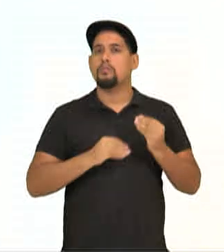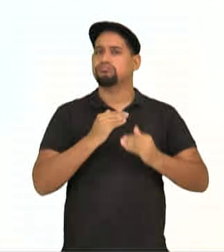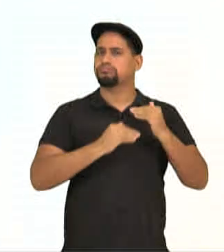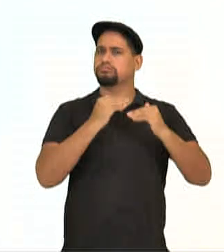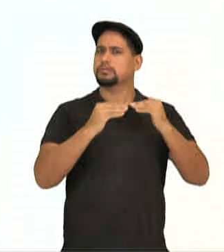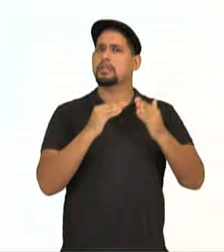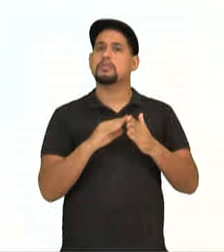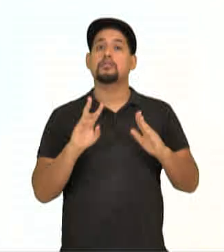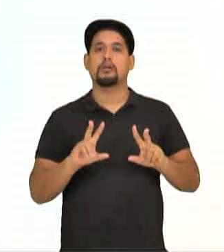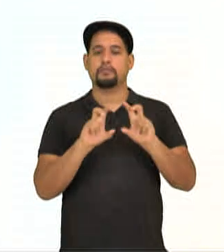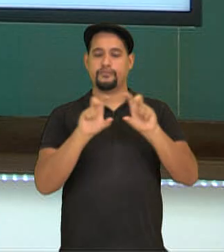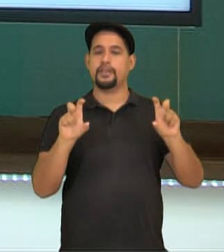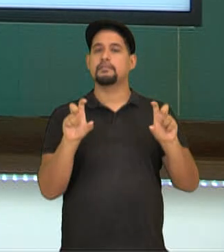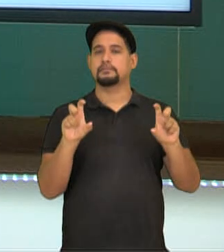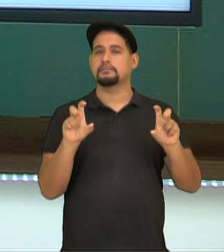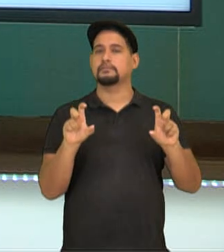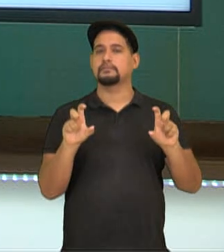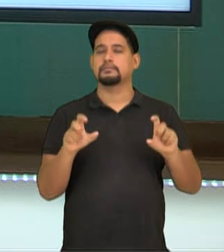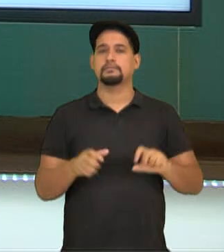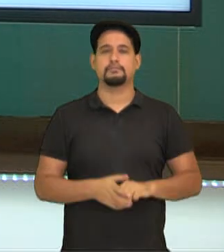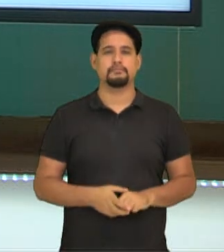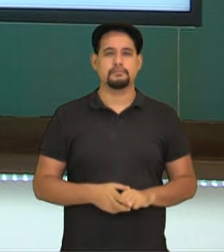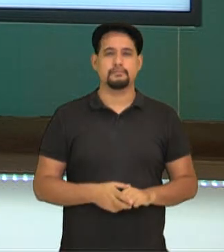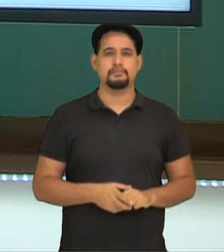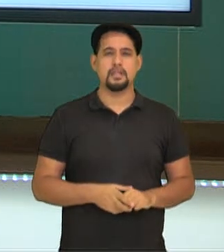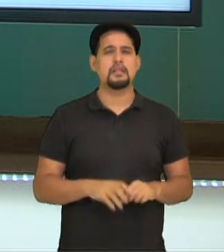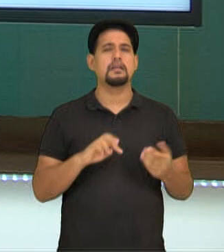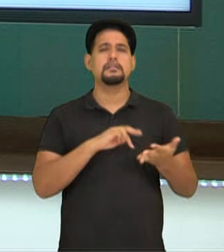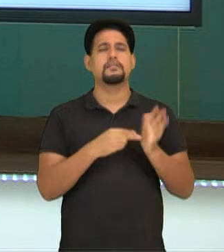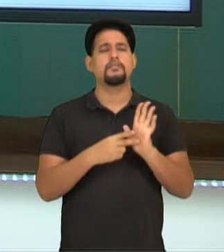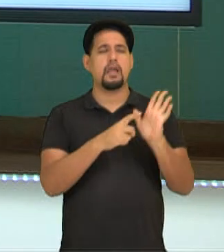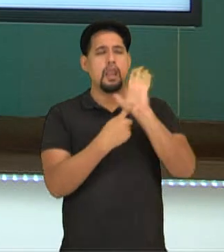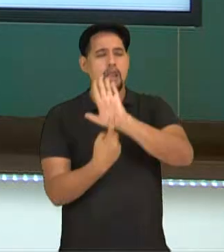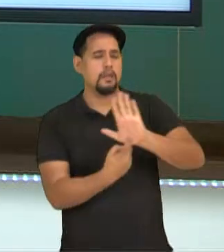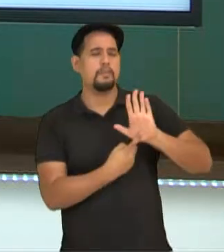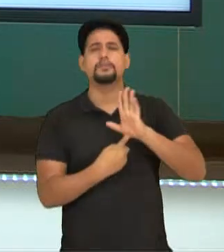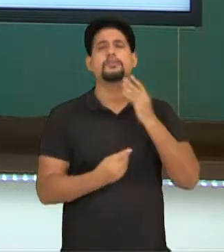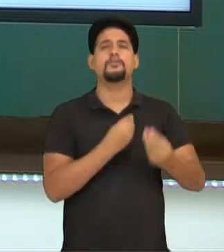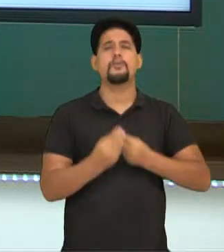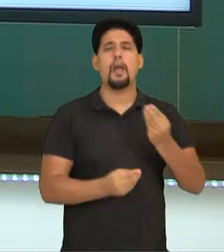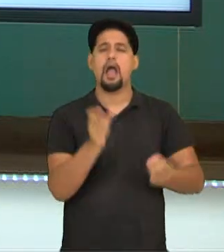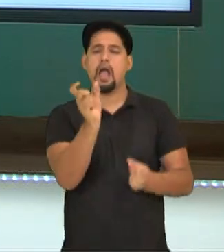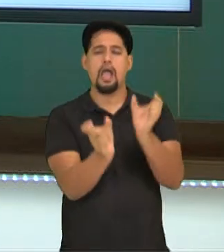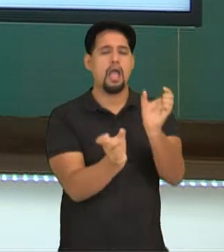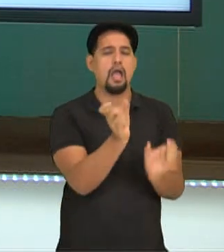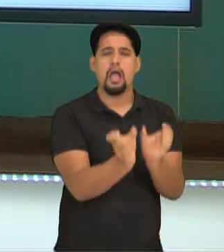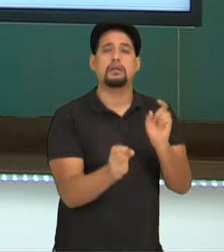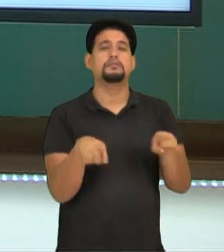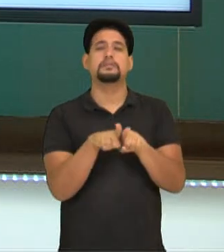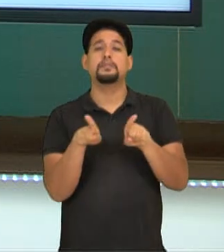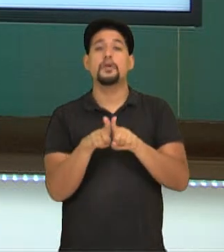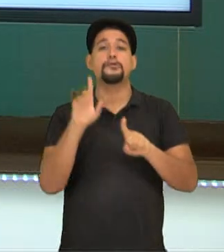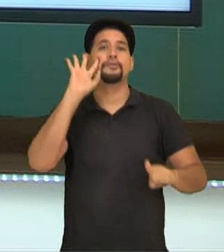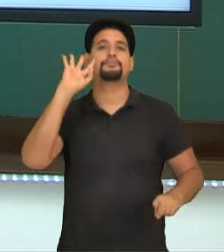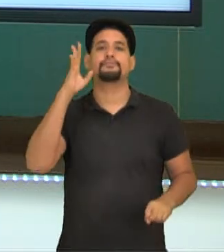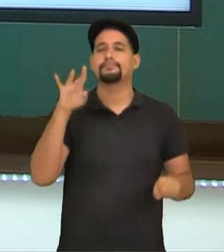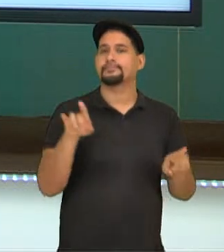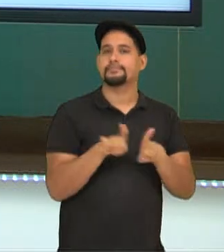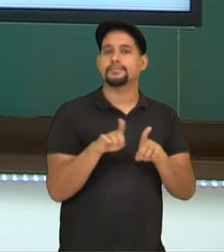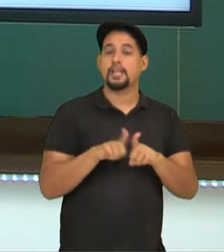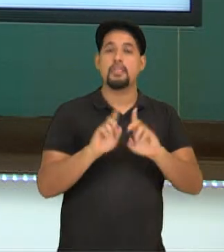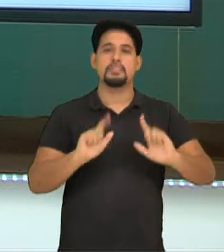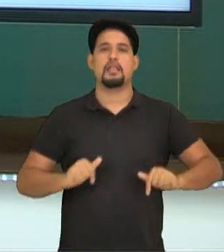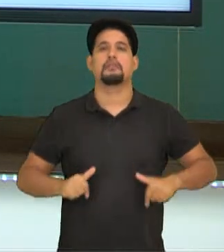construção dessa estrofe. Dá dinamismo, ele mostra as características, mostra as circunstâncias